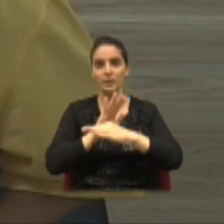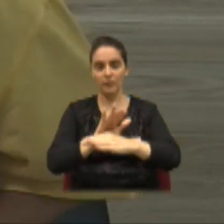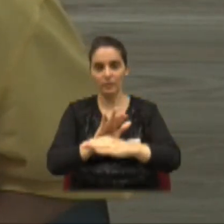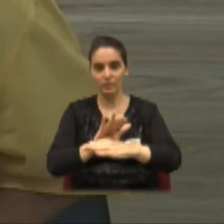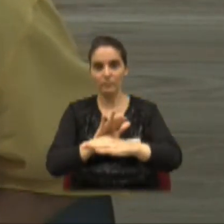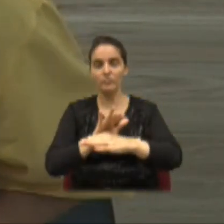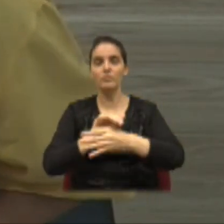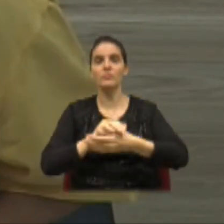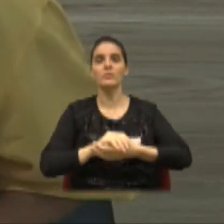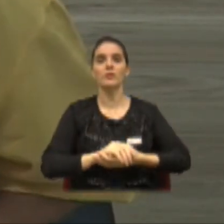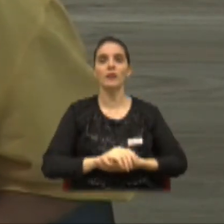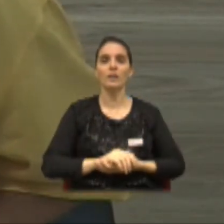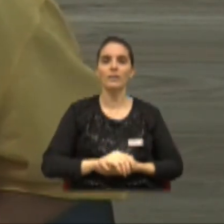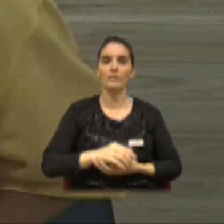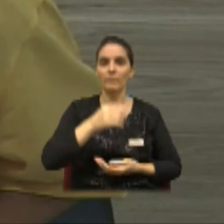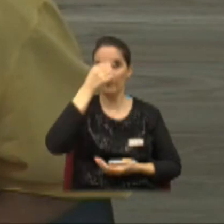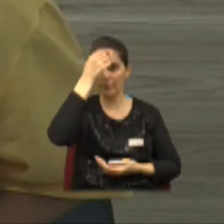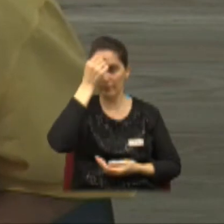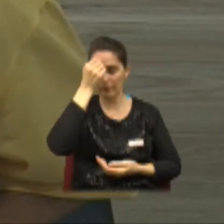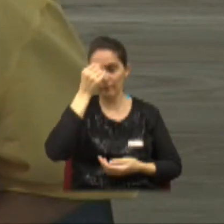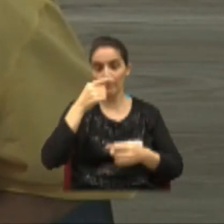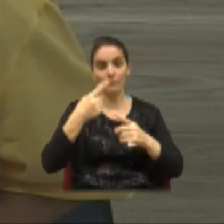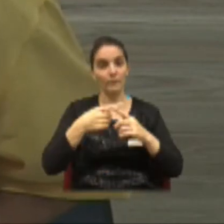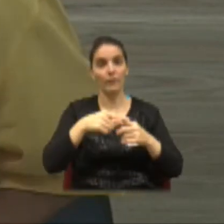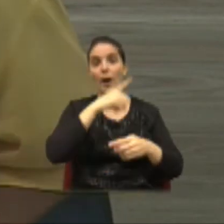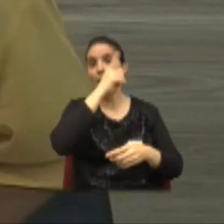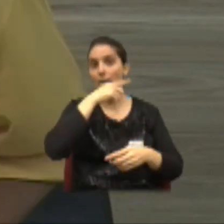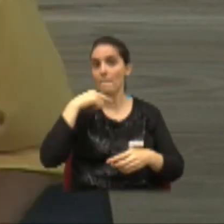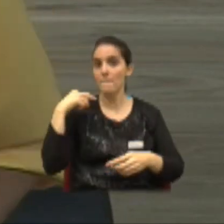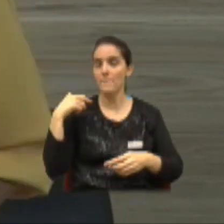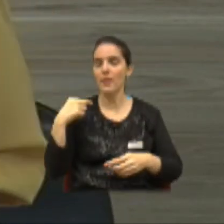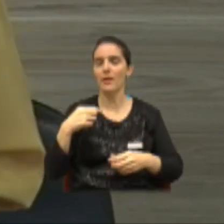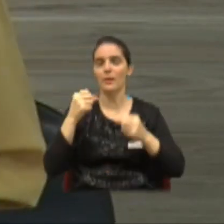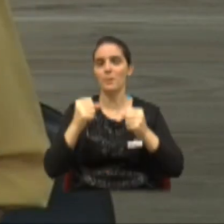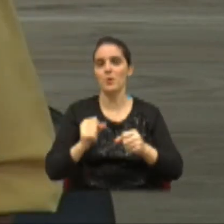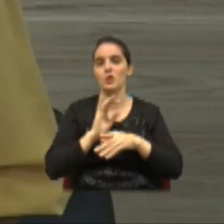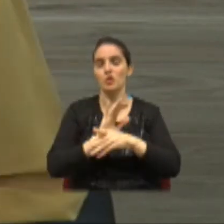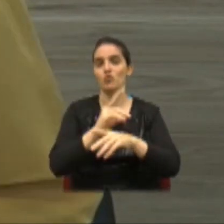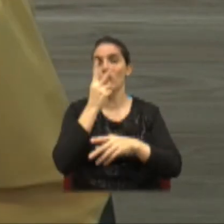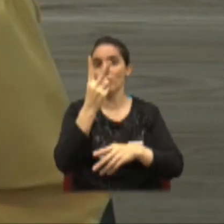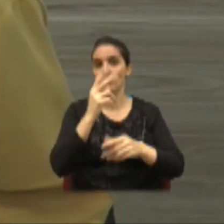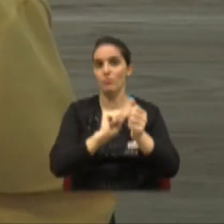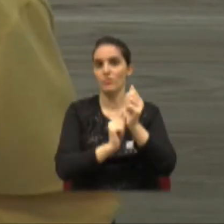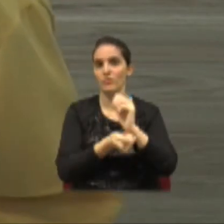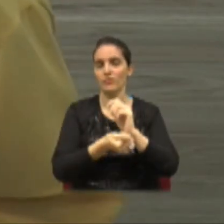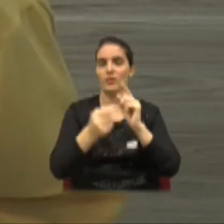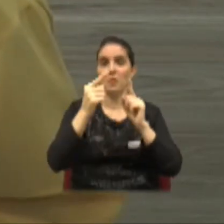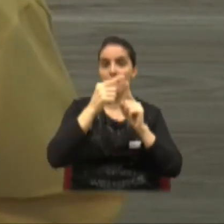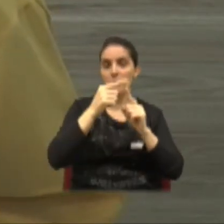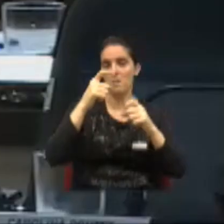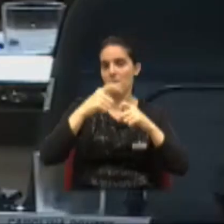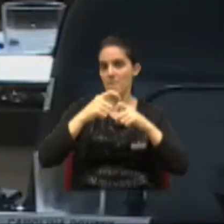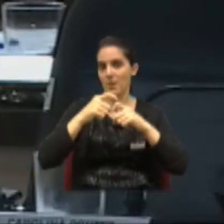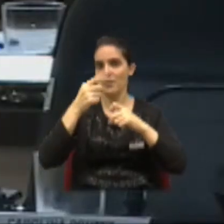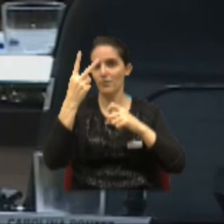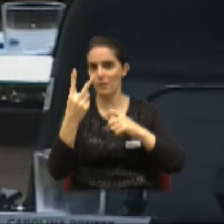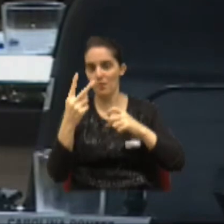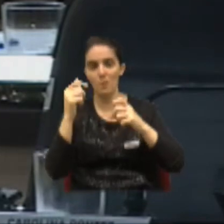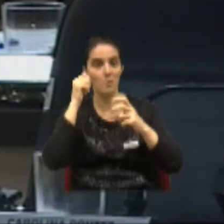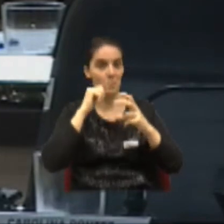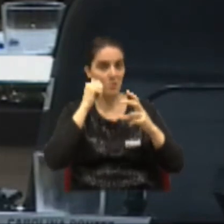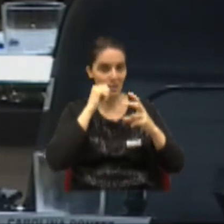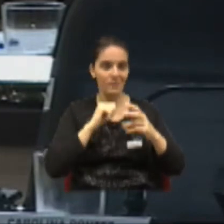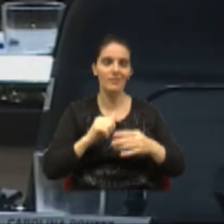área médica, a doutora Mayra, 2 vezes ainda, à disposição do senhor, para que a gente possa engrossar